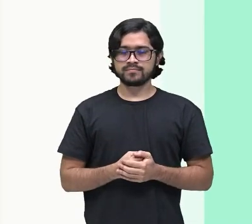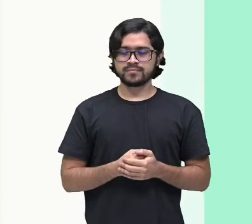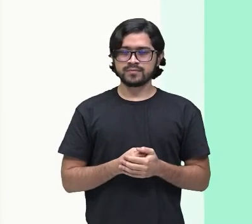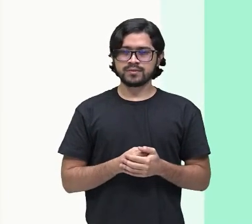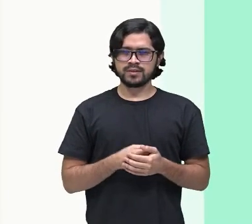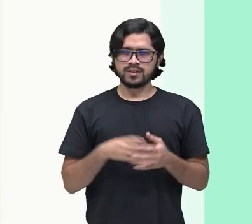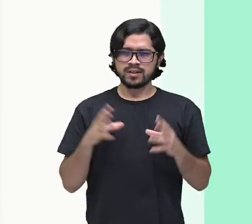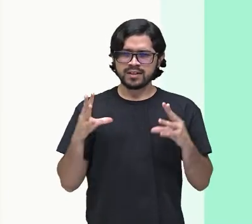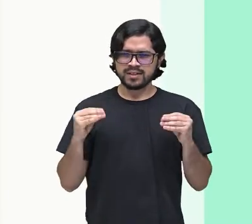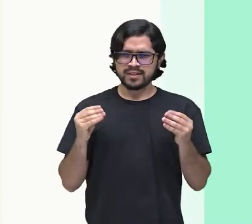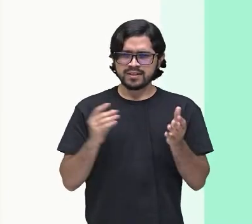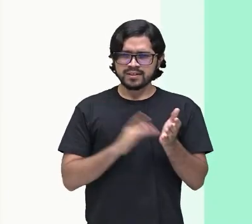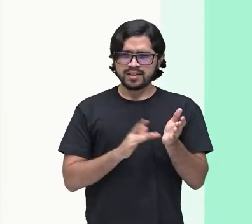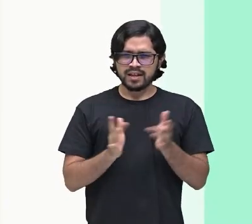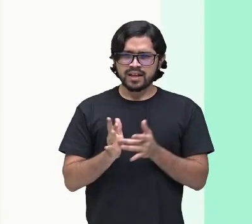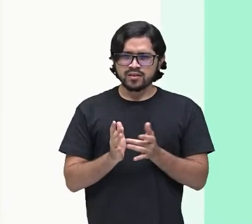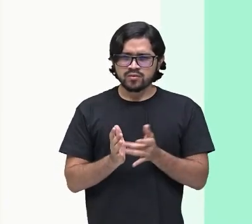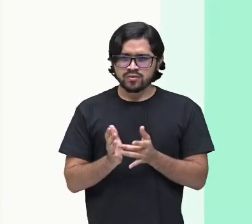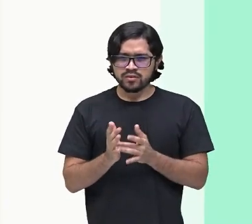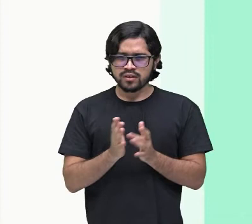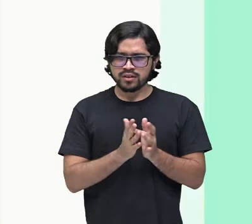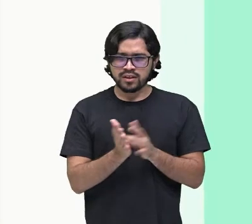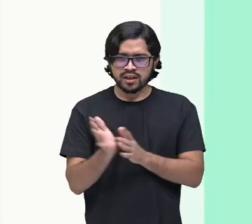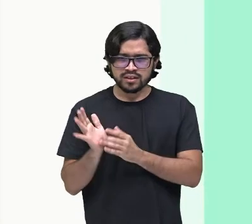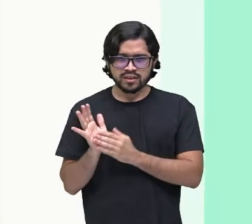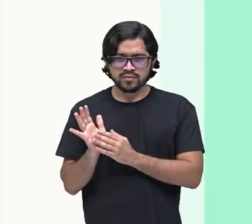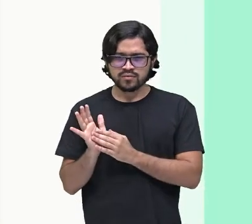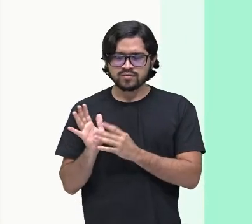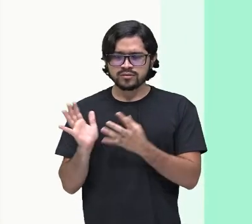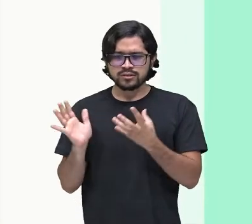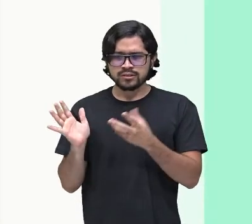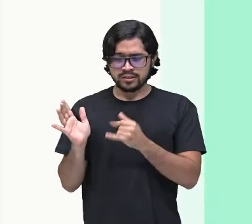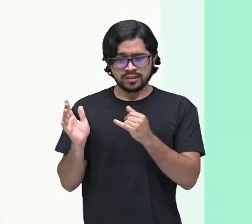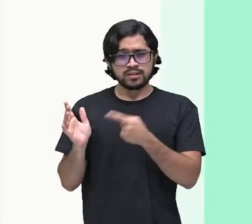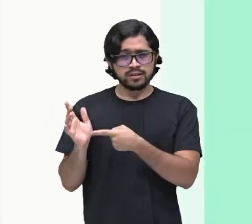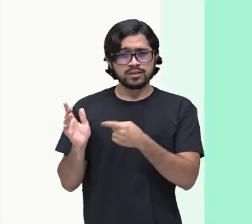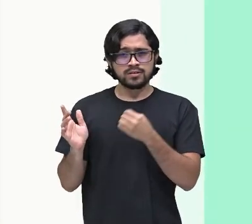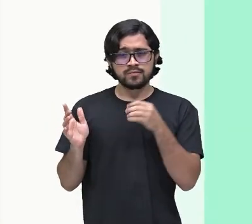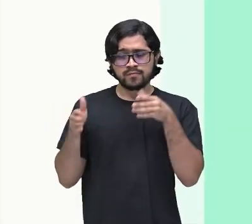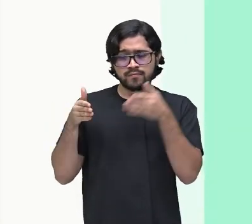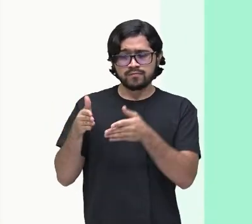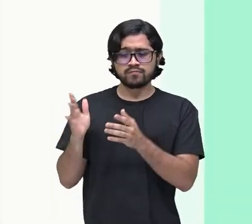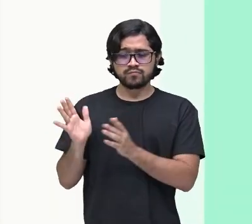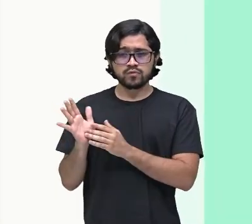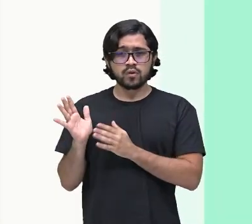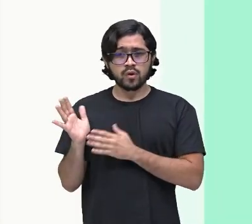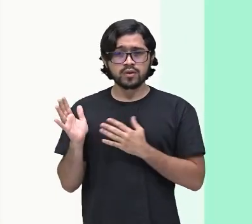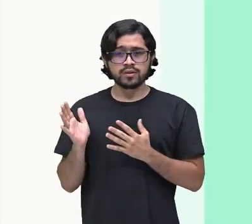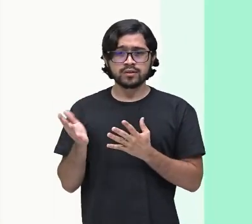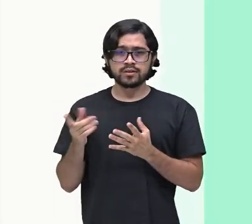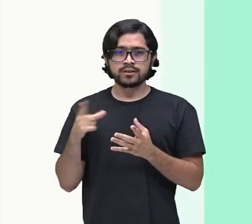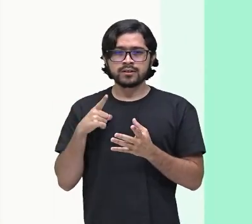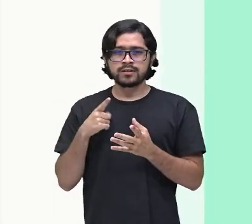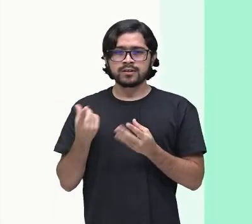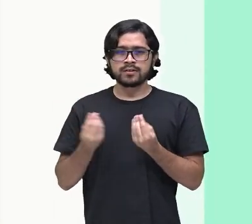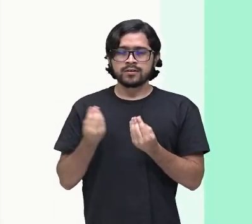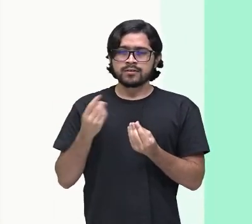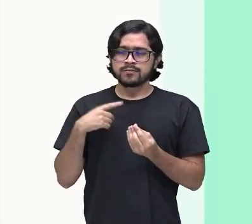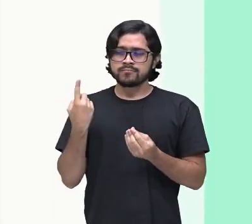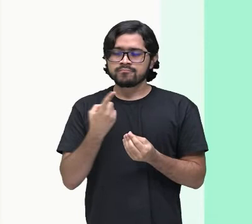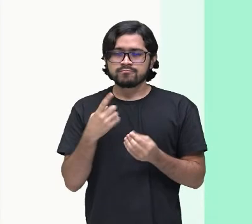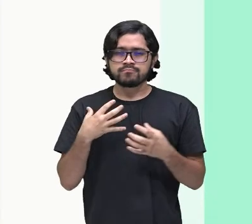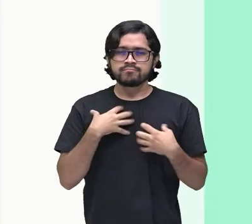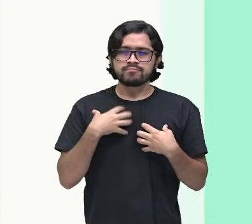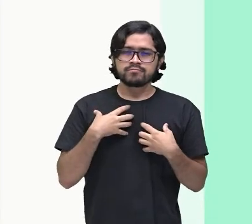o sentido responsável pela percepção do toque, estando relacionado, portanto, com a forma como sentimos o mundo em